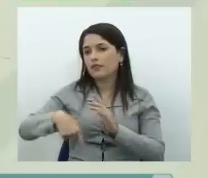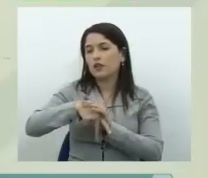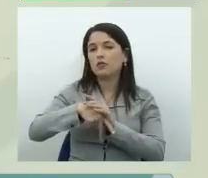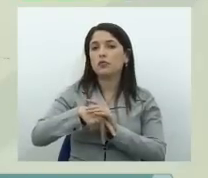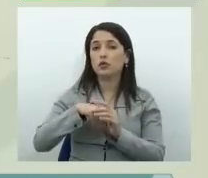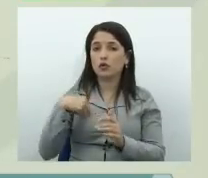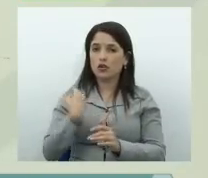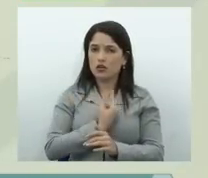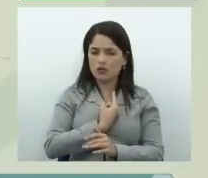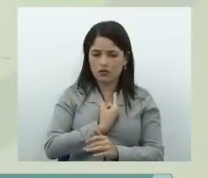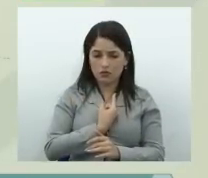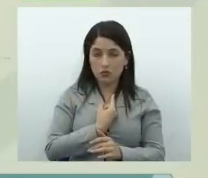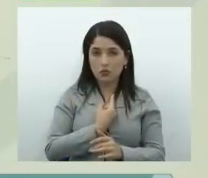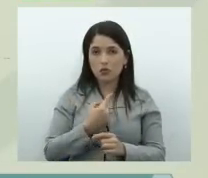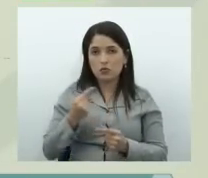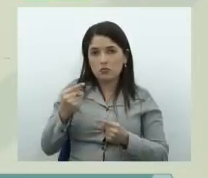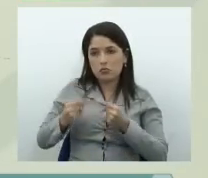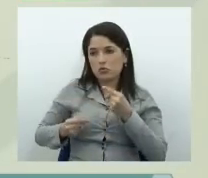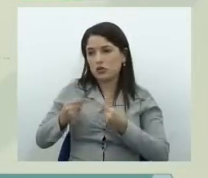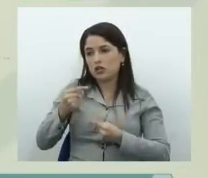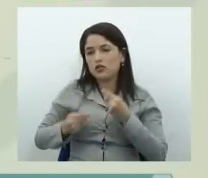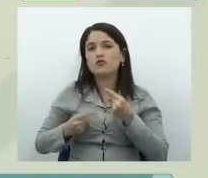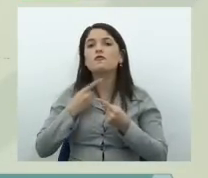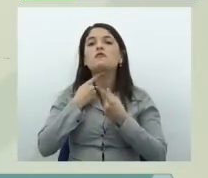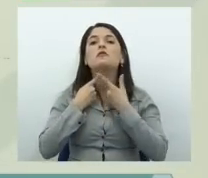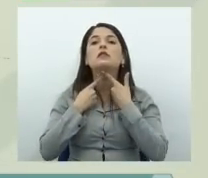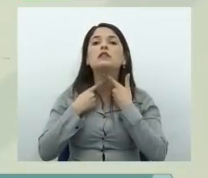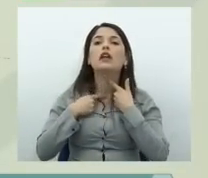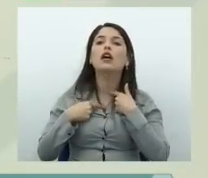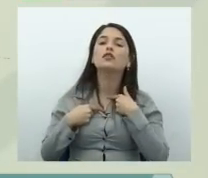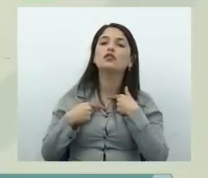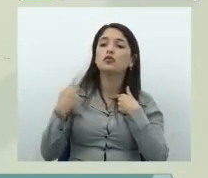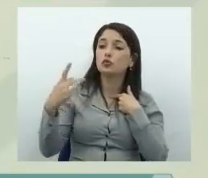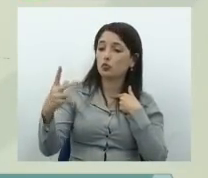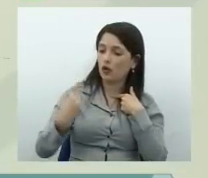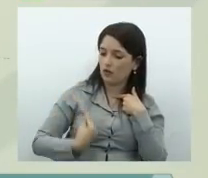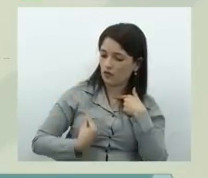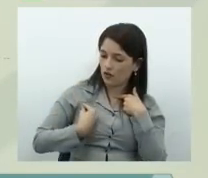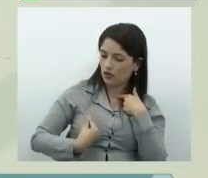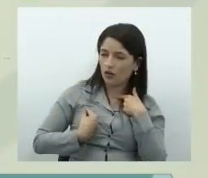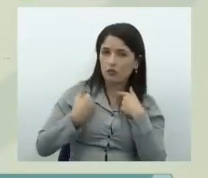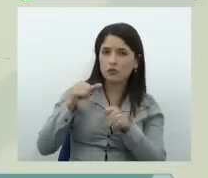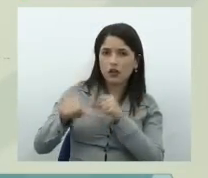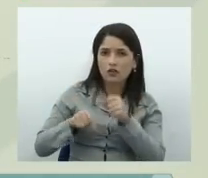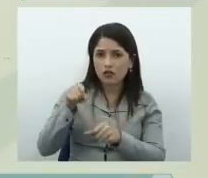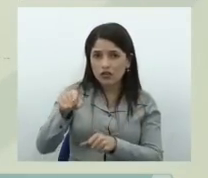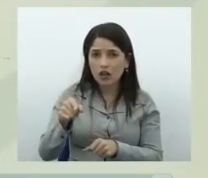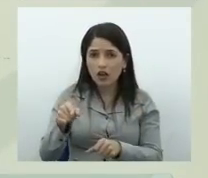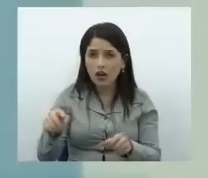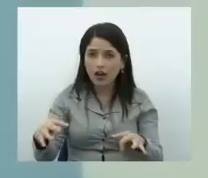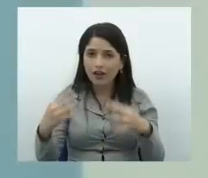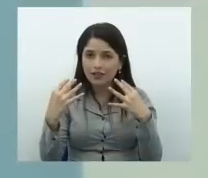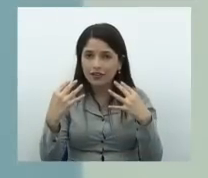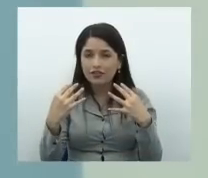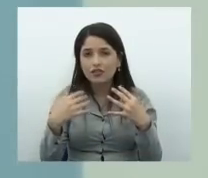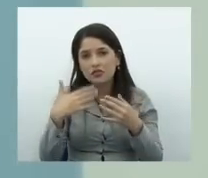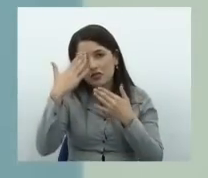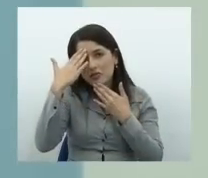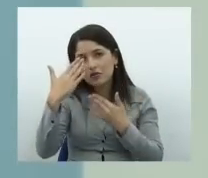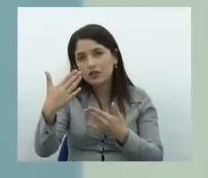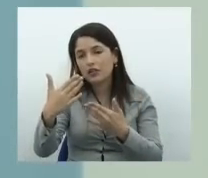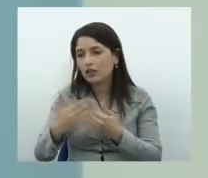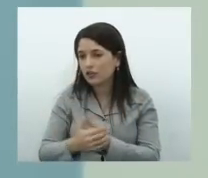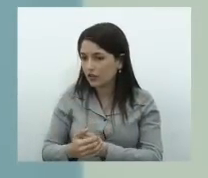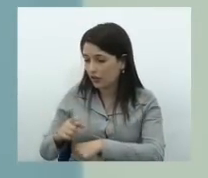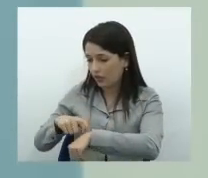verdadeira política que será aplicada é o desejo de transformar a sua vida. Você que está nos assistindo... Muito obrigado, você... candidato. Deu